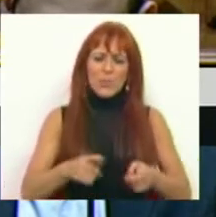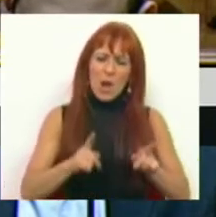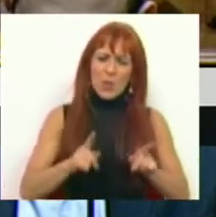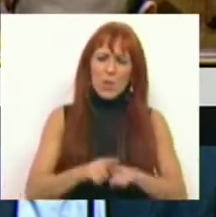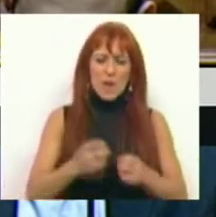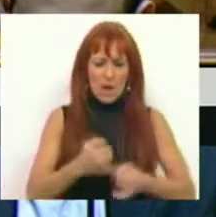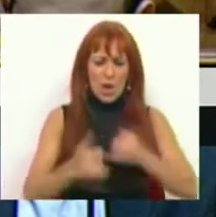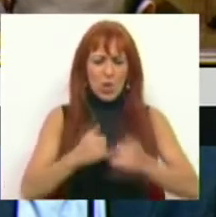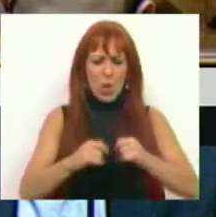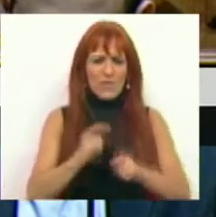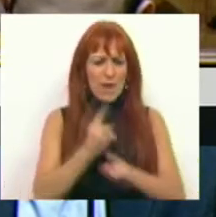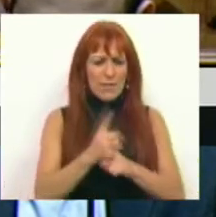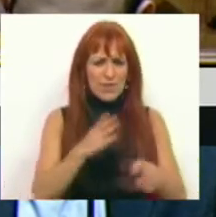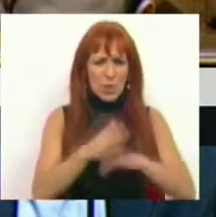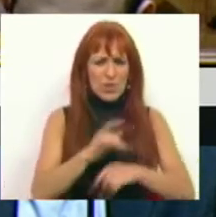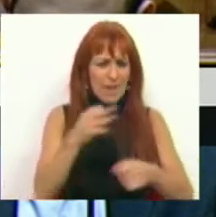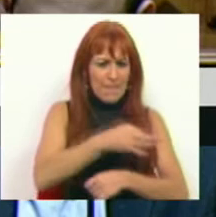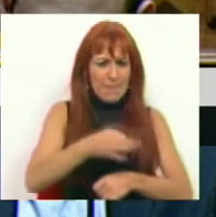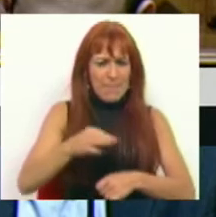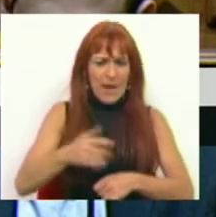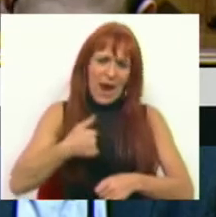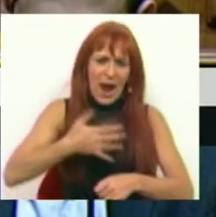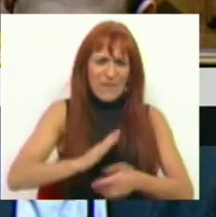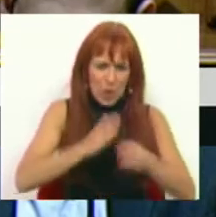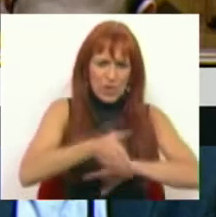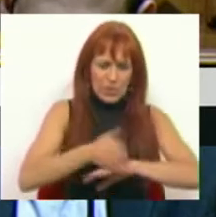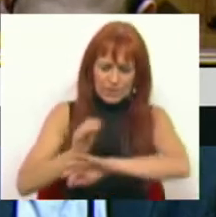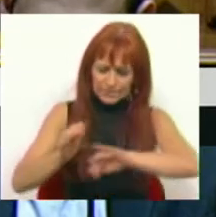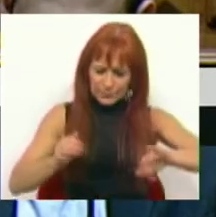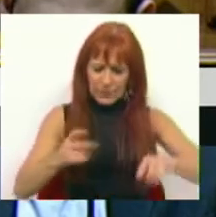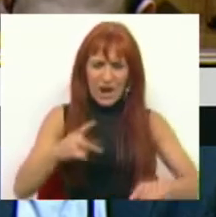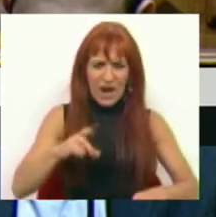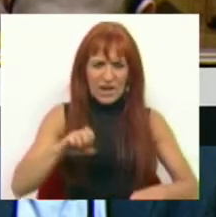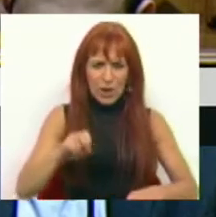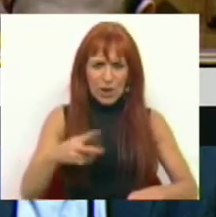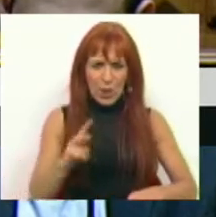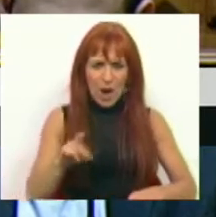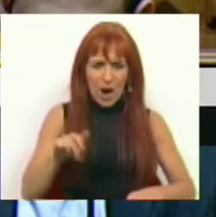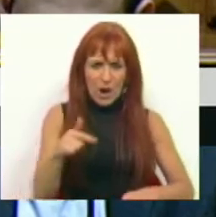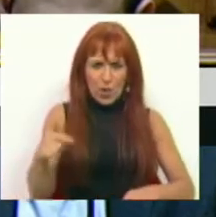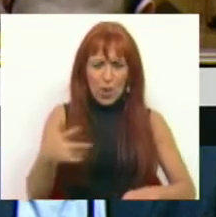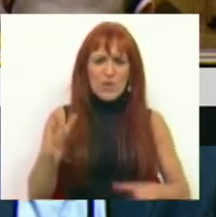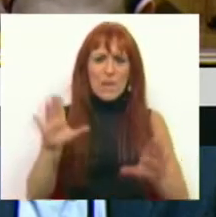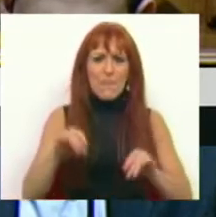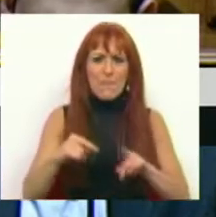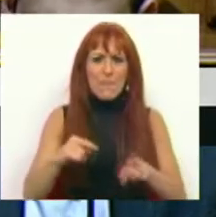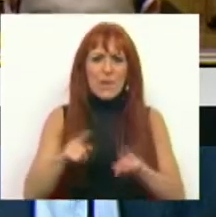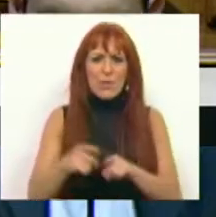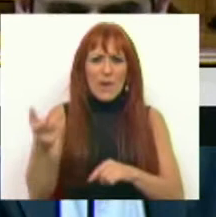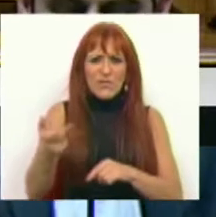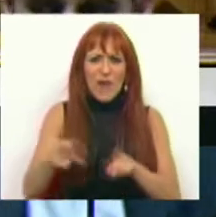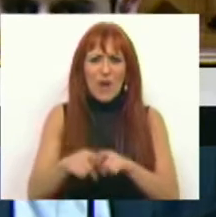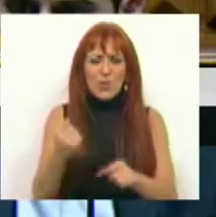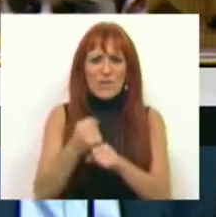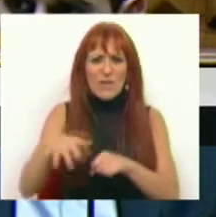em renovar e em manter as parcerias público-privadas. António Arnaud disse: quanto mais débil for o